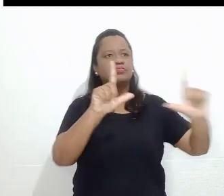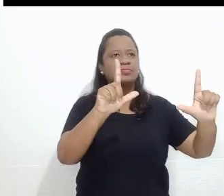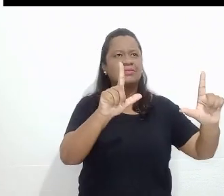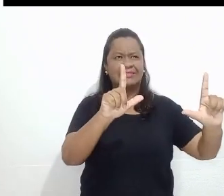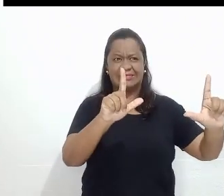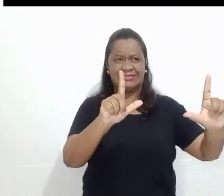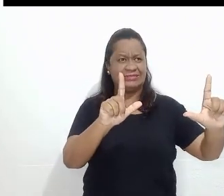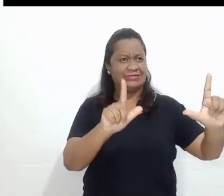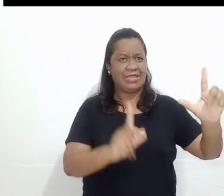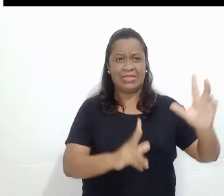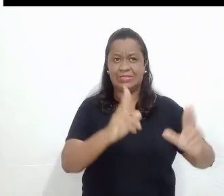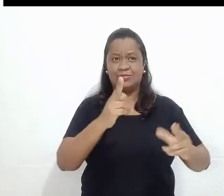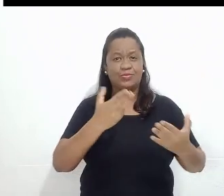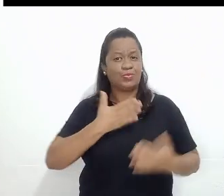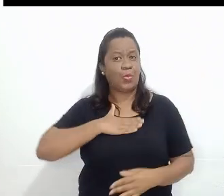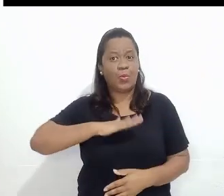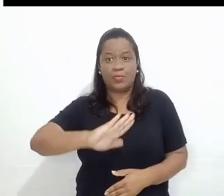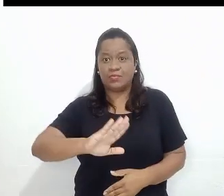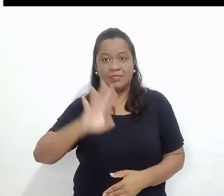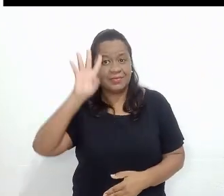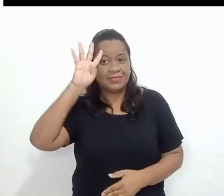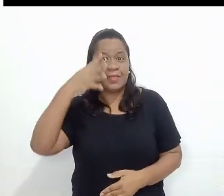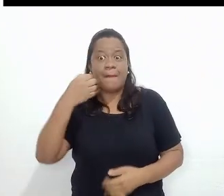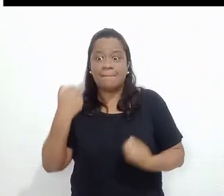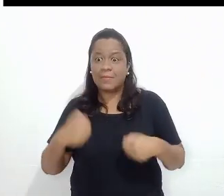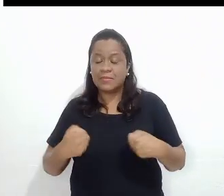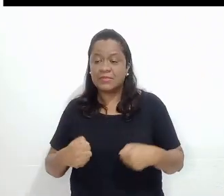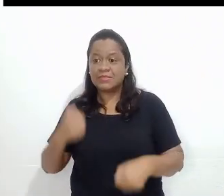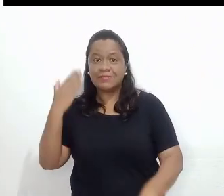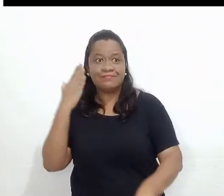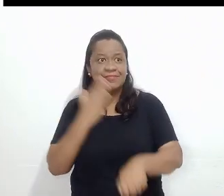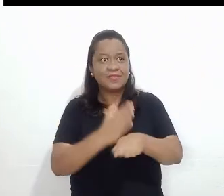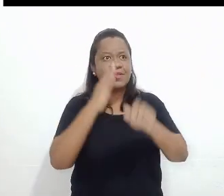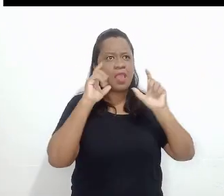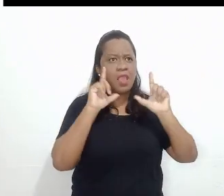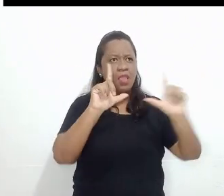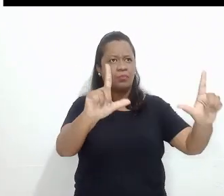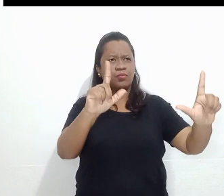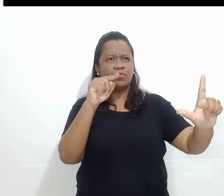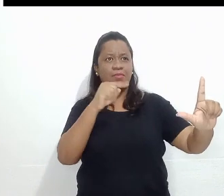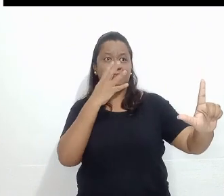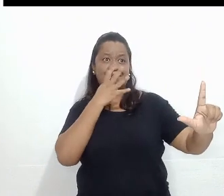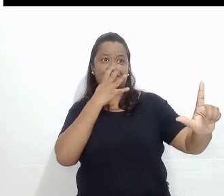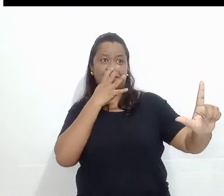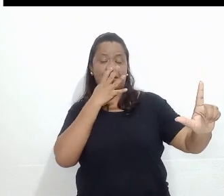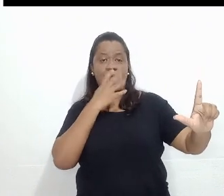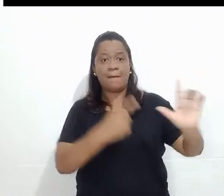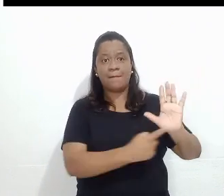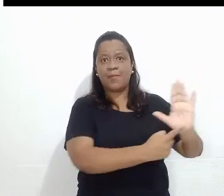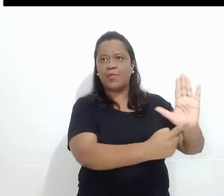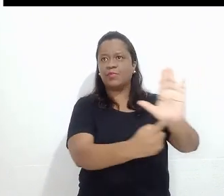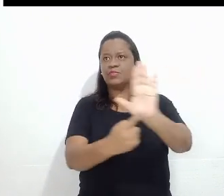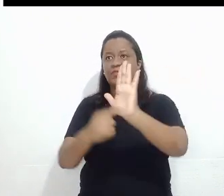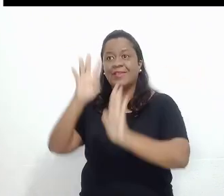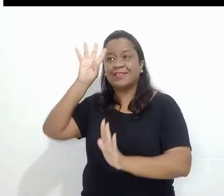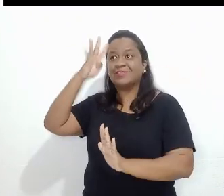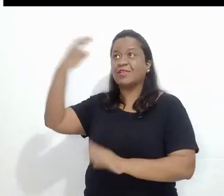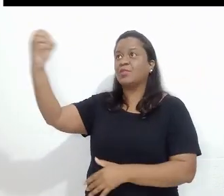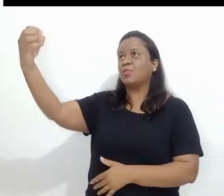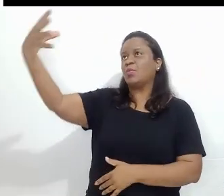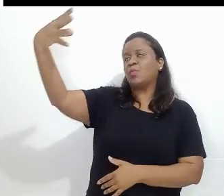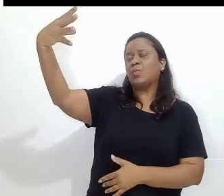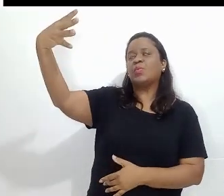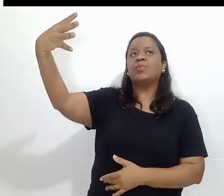que foi filmado. Você tem que ver na hora, tá? Você tem que ver, porque no vídeo assist vai te mostrar todo o resultado da luz que